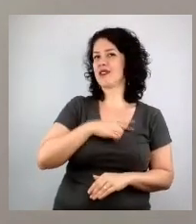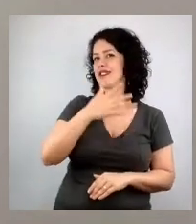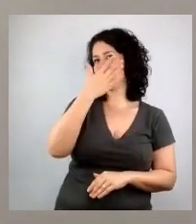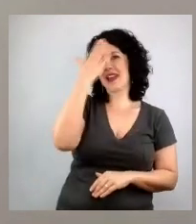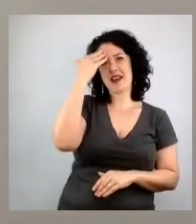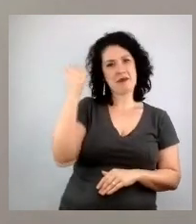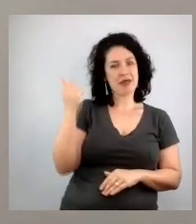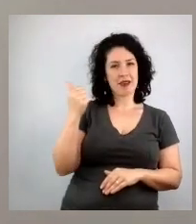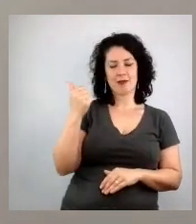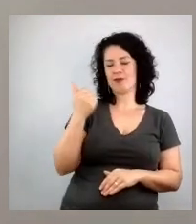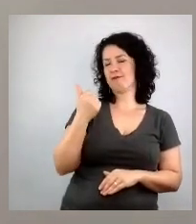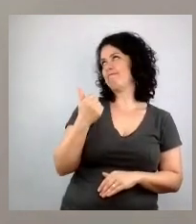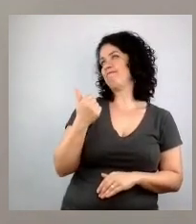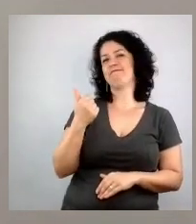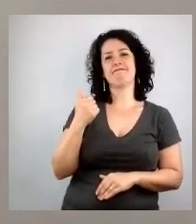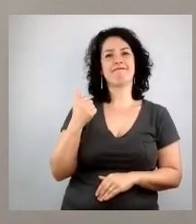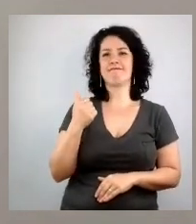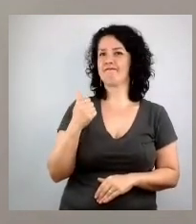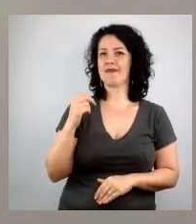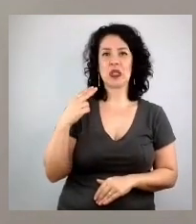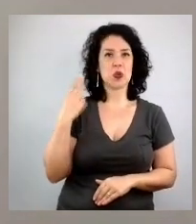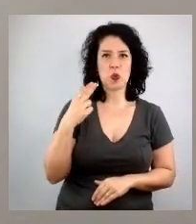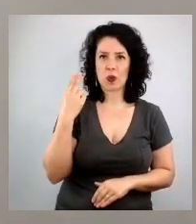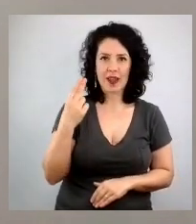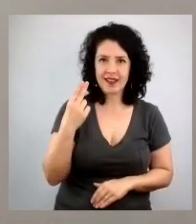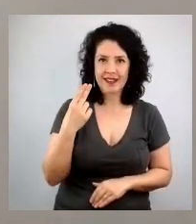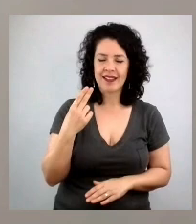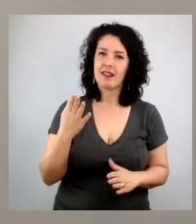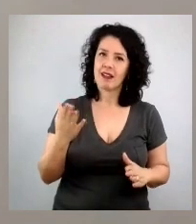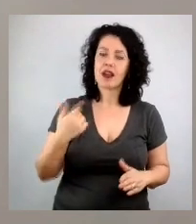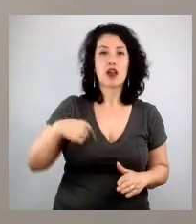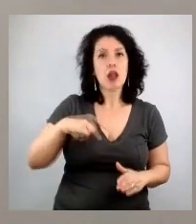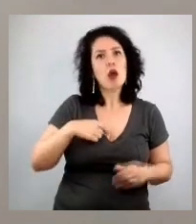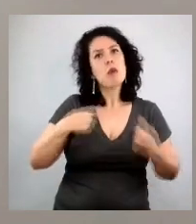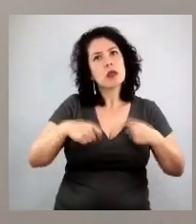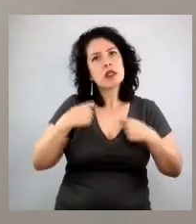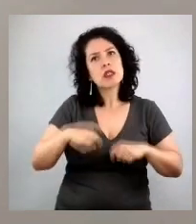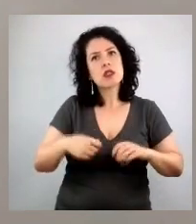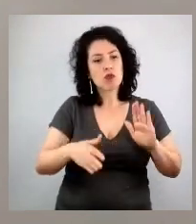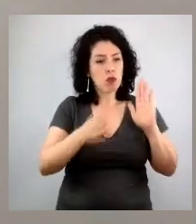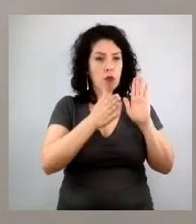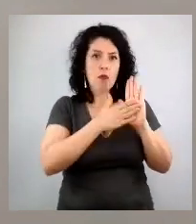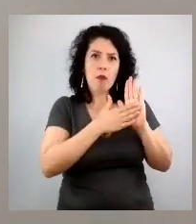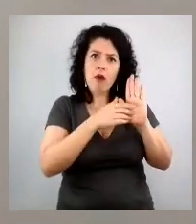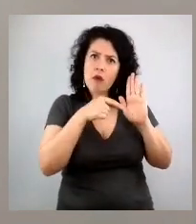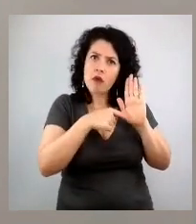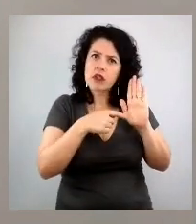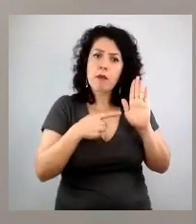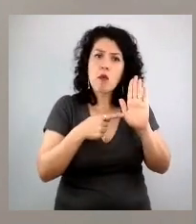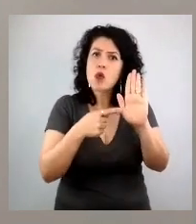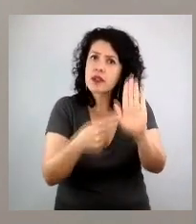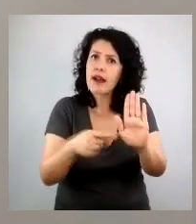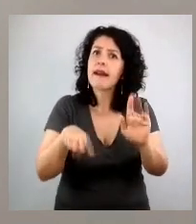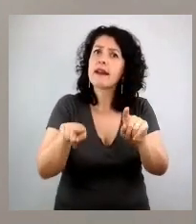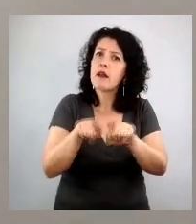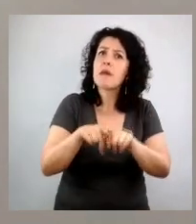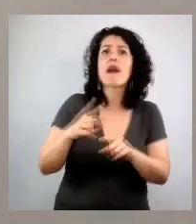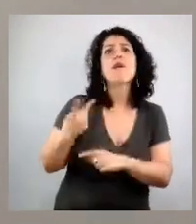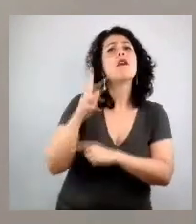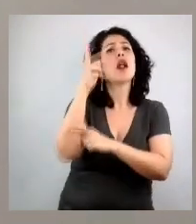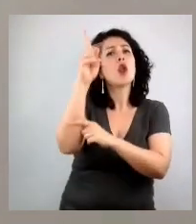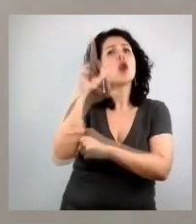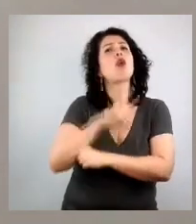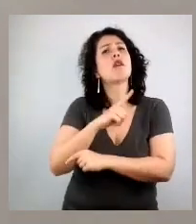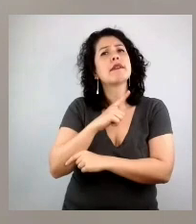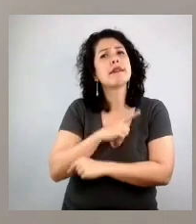mostrar valor e de provar por A mais B por que aquilo tem valor, é trazer as pessoas certas no lugar certo e na hora certa. Que